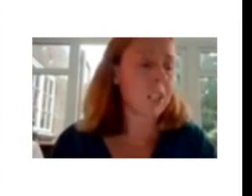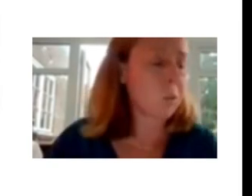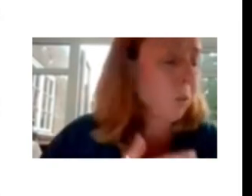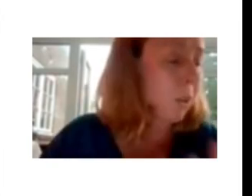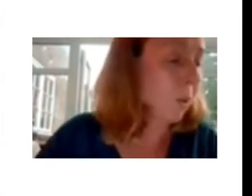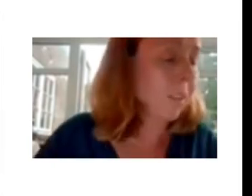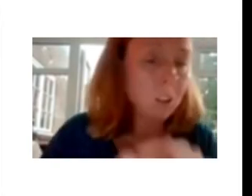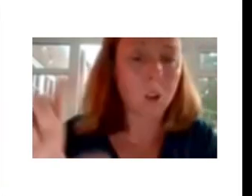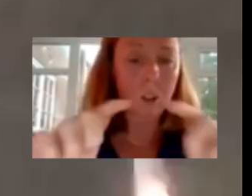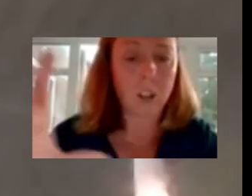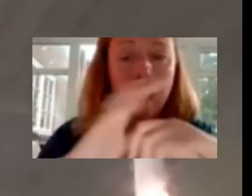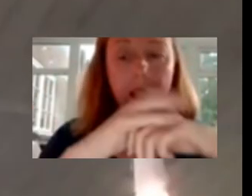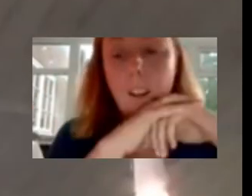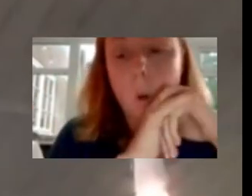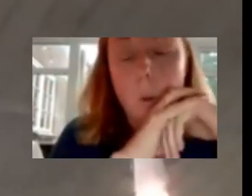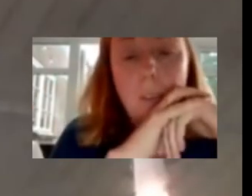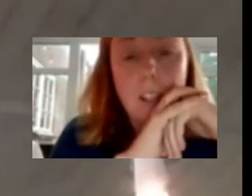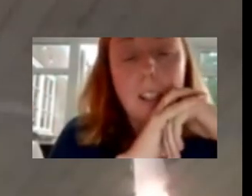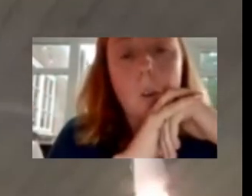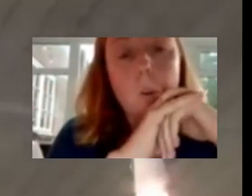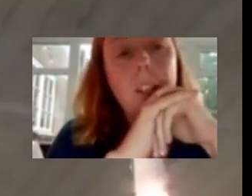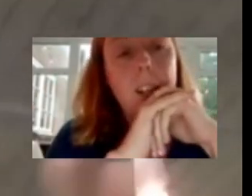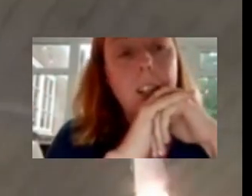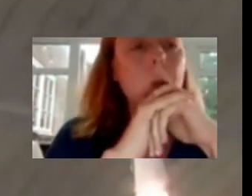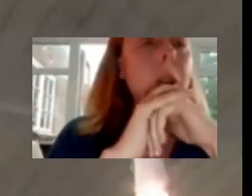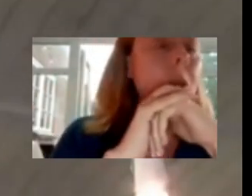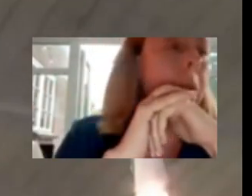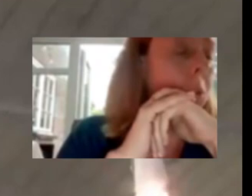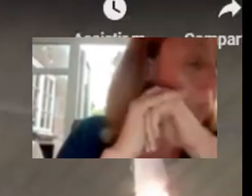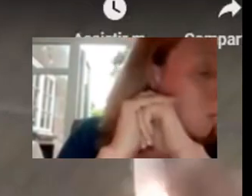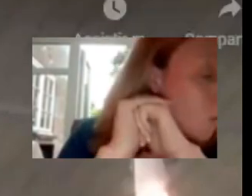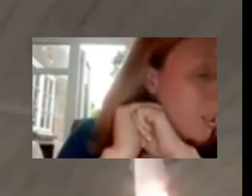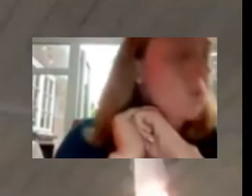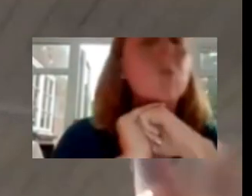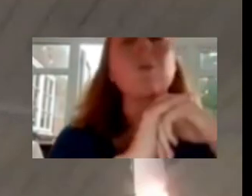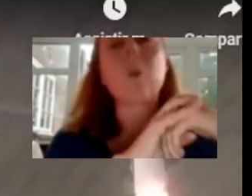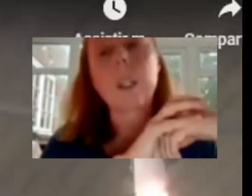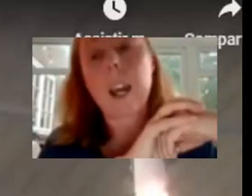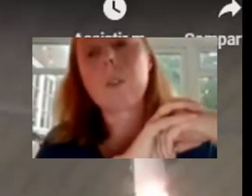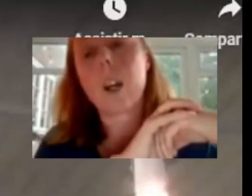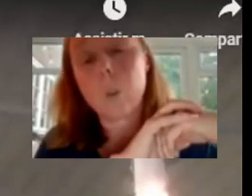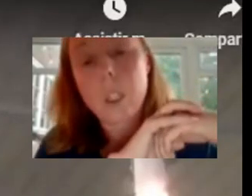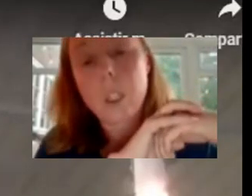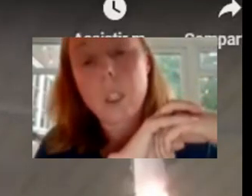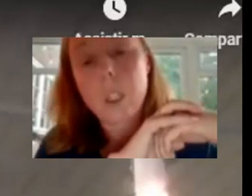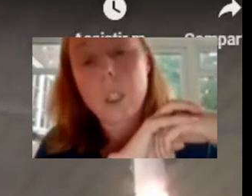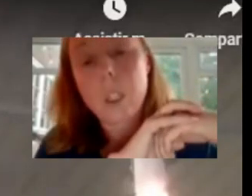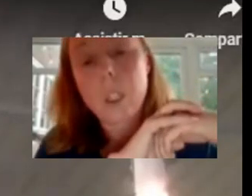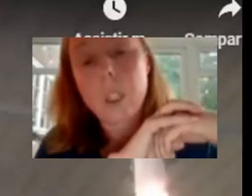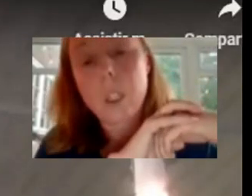ter mostrado o filme, eu ia só concluir fazendo algumas reflexões sobre o vídeo, sobre os comentários que a Luz...